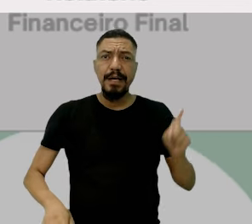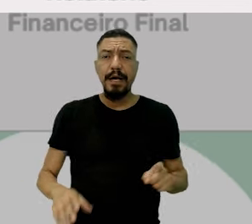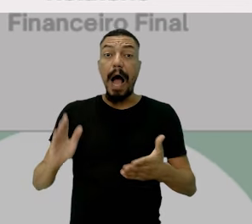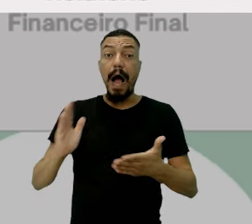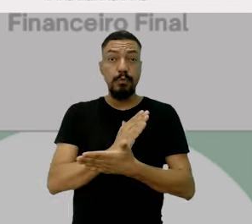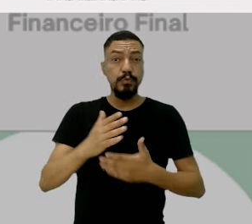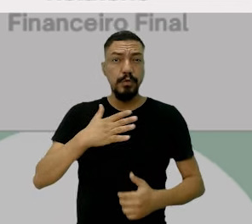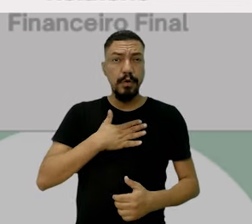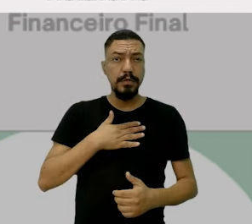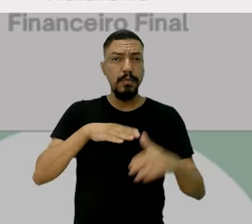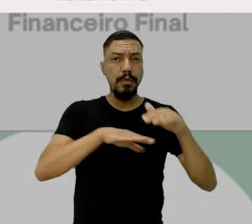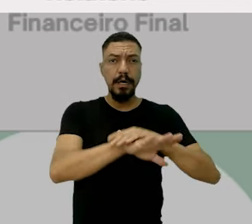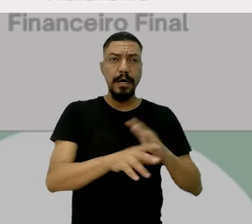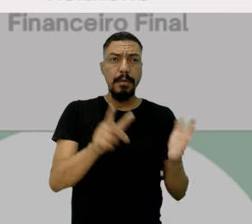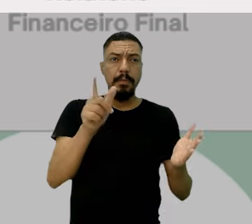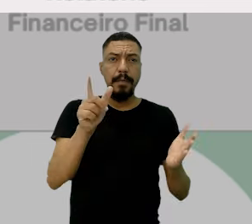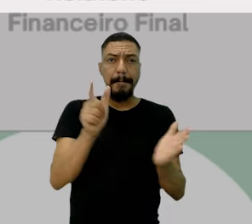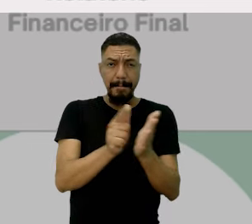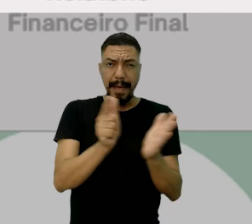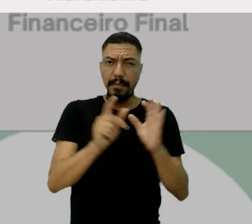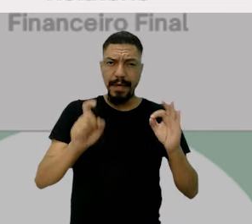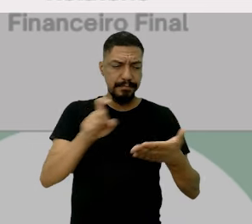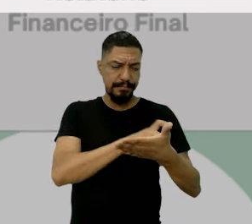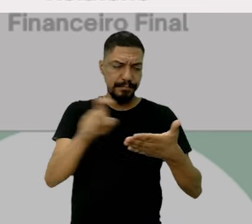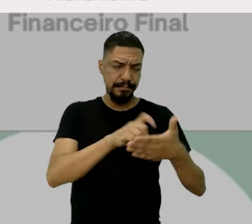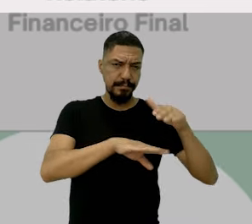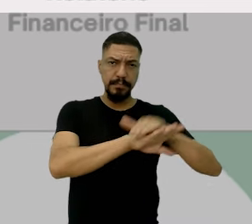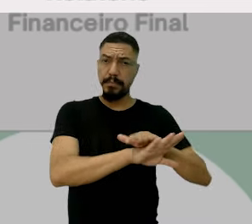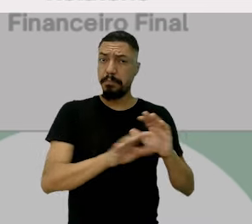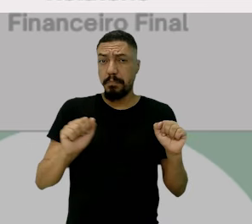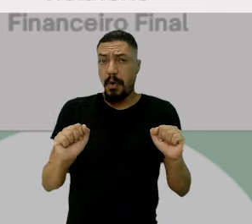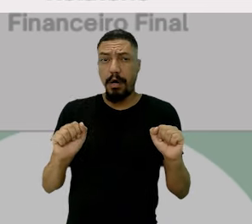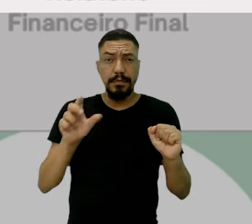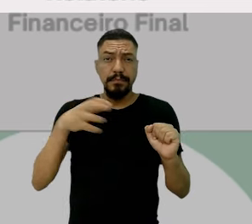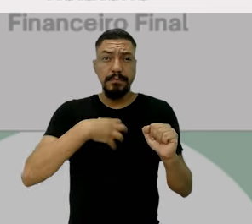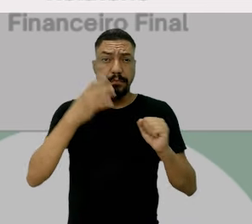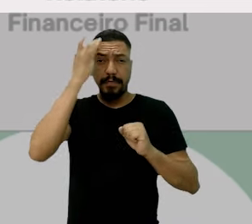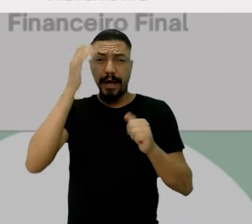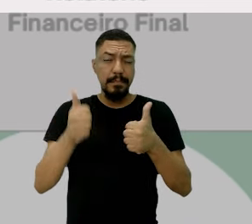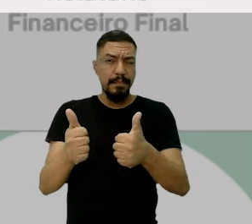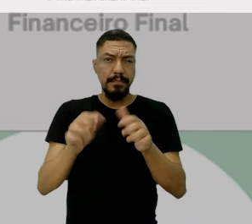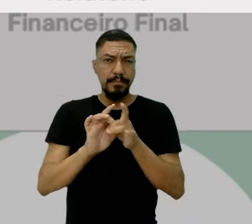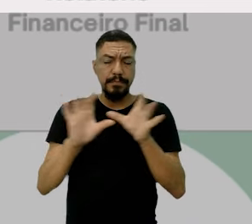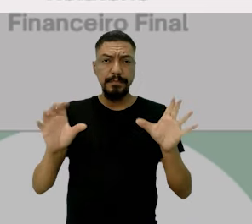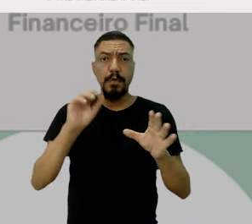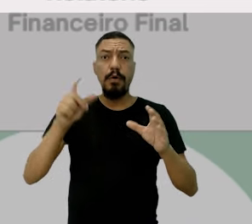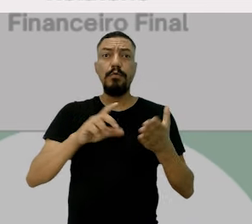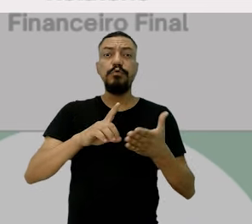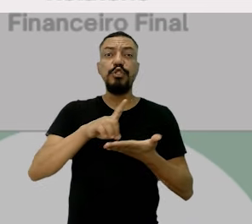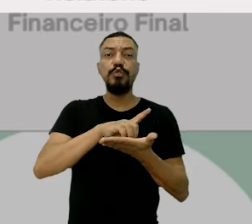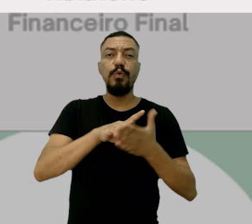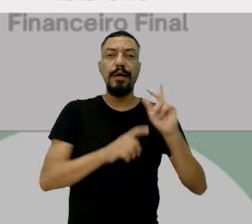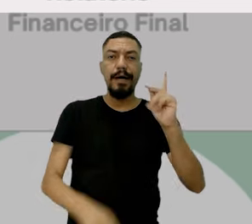Algumas pessoas preferem guardar isso em cópia física, também pode ser um caminho se for mais fácil para você, ou um HD. O que